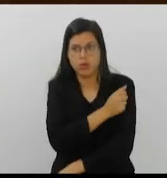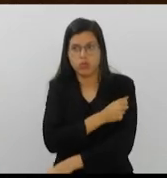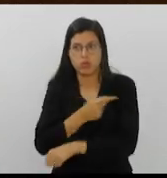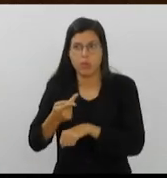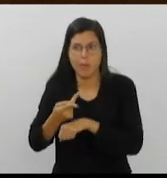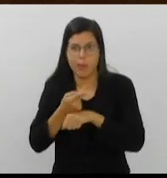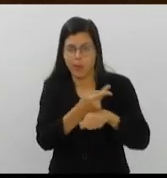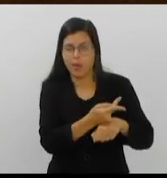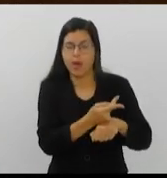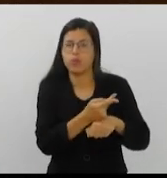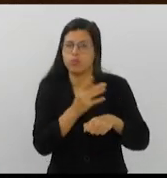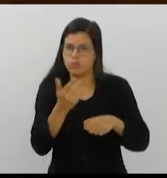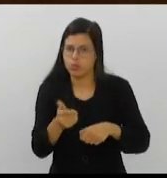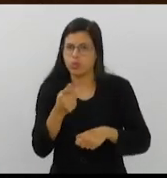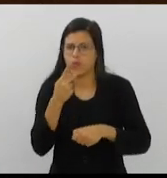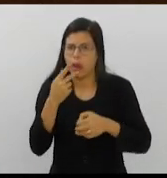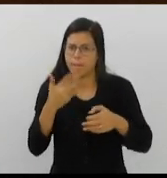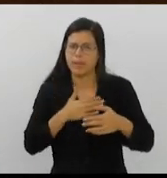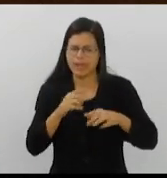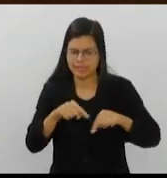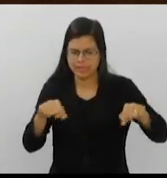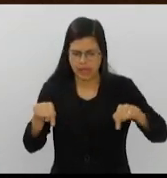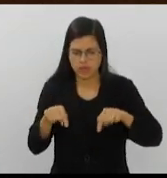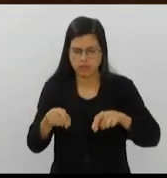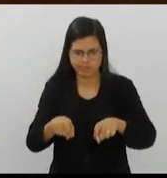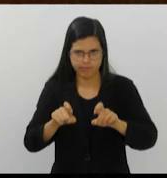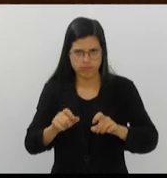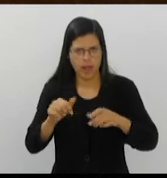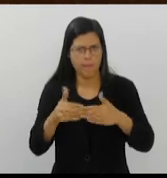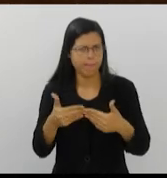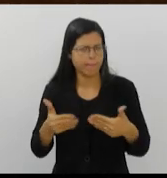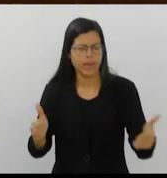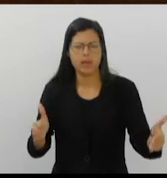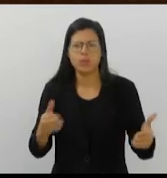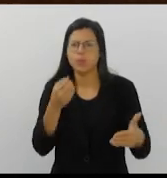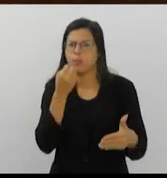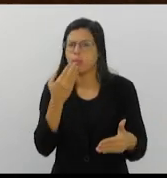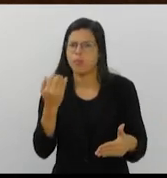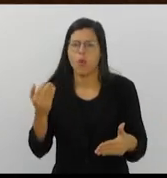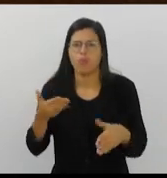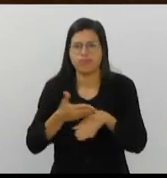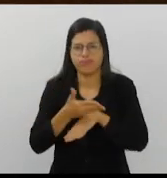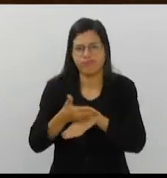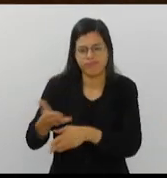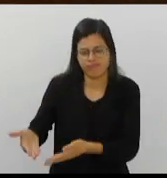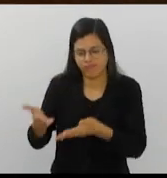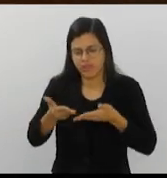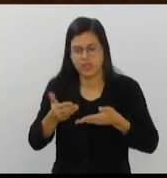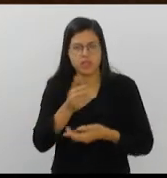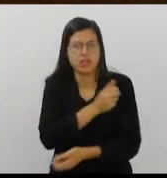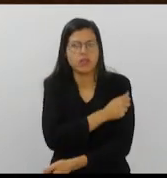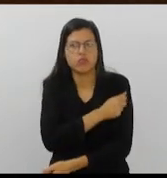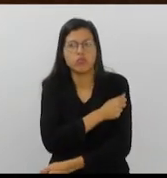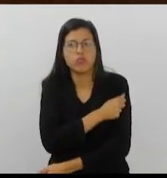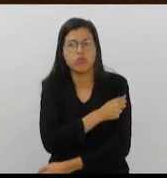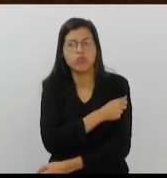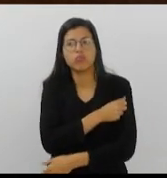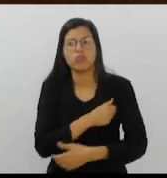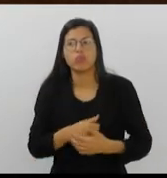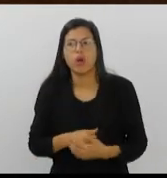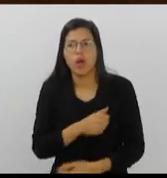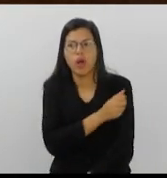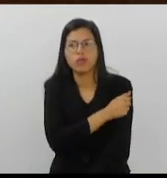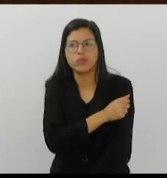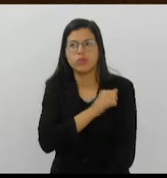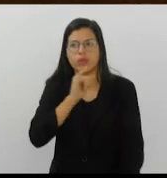meu gabinete está aberto a todos e é muito bom poder receber esses alunos, essa molecada interessada em melhorar. São o aluno